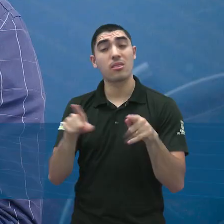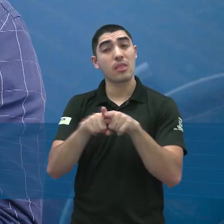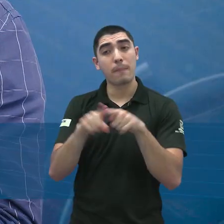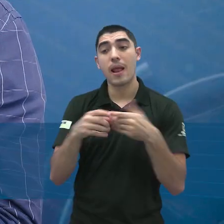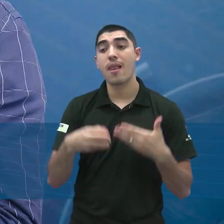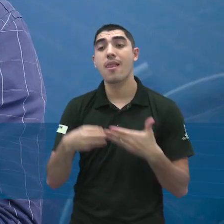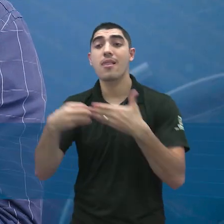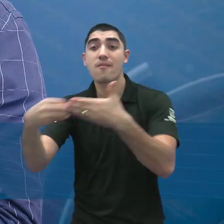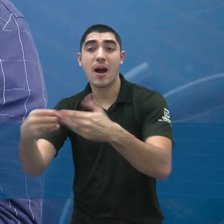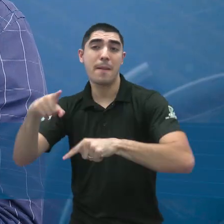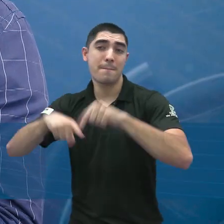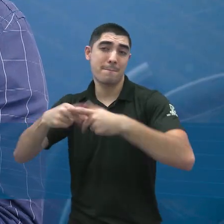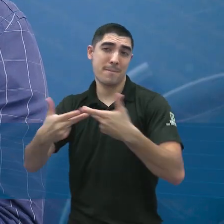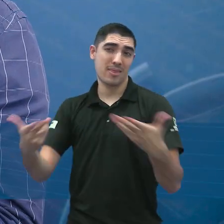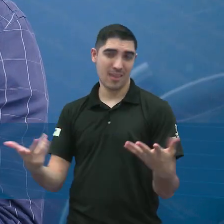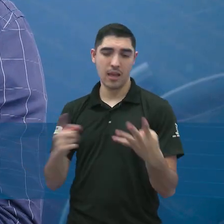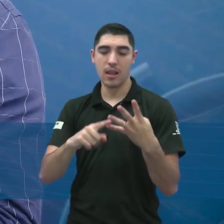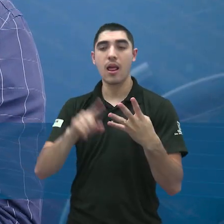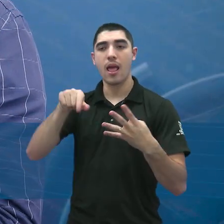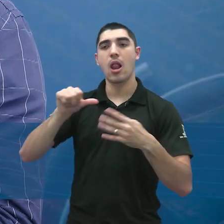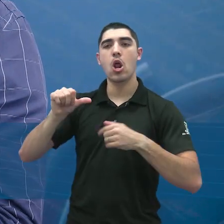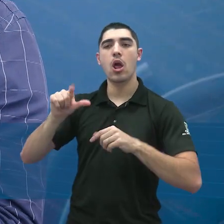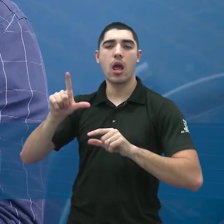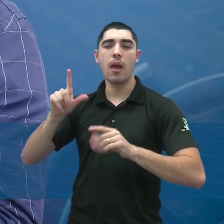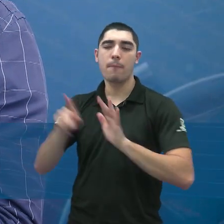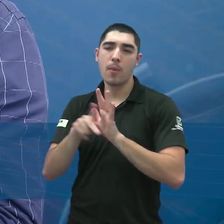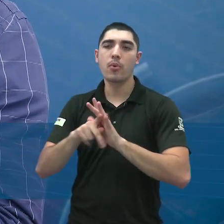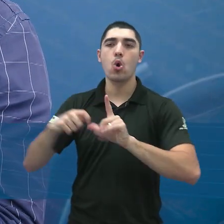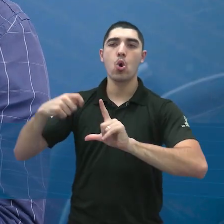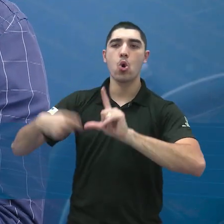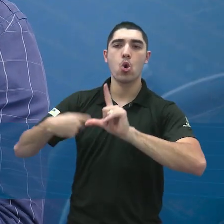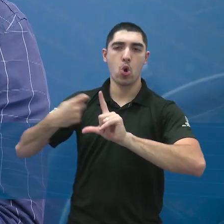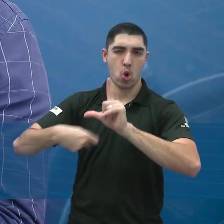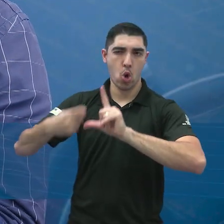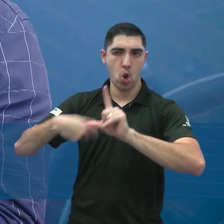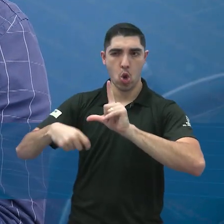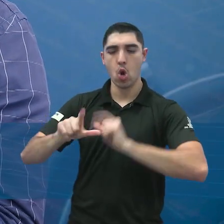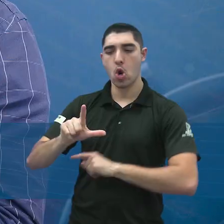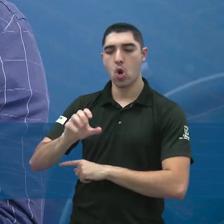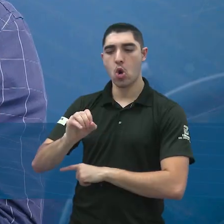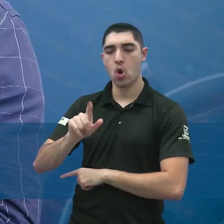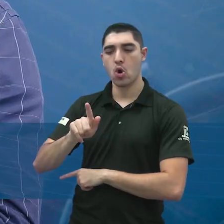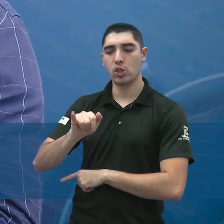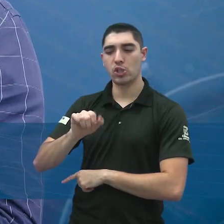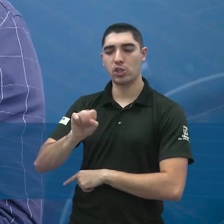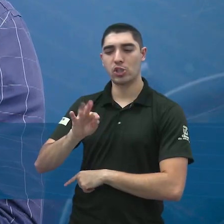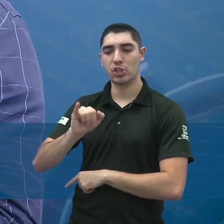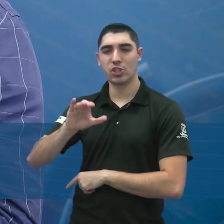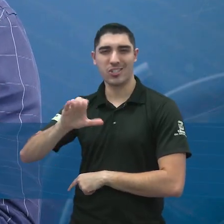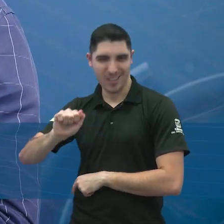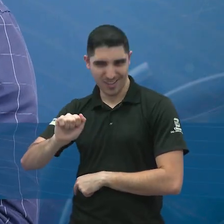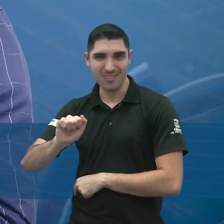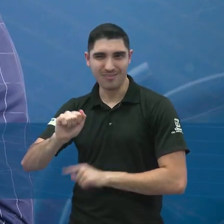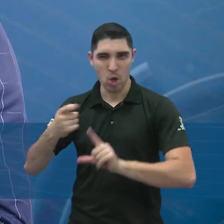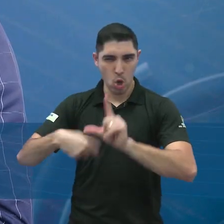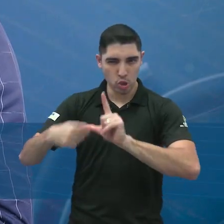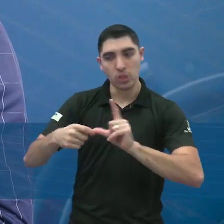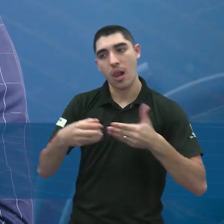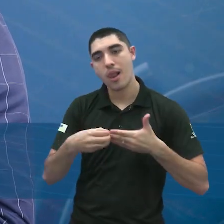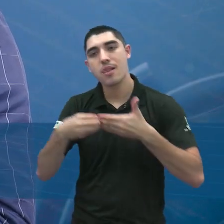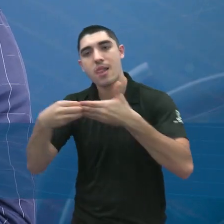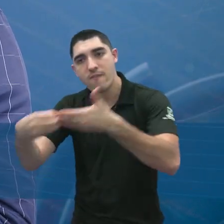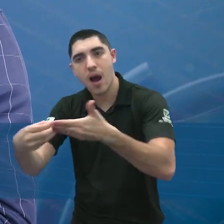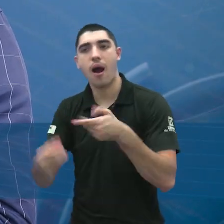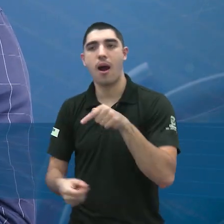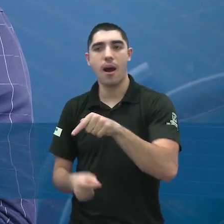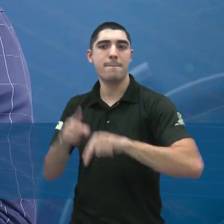de logística. Hoje, né, quem não compra nesses grandes marketplaces e recebe no mesmo dia ou no dia seguinte? Então, eles investem muito também